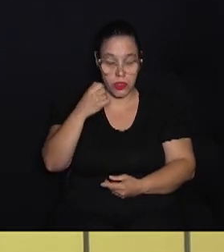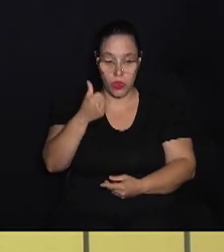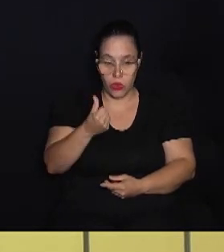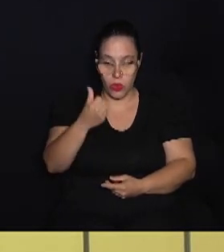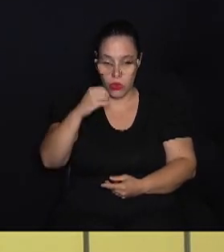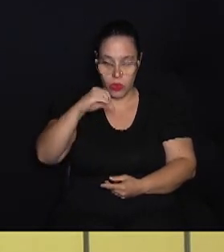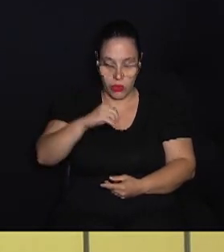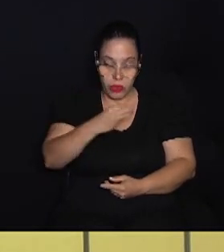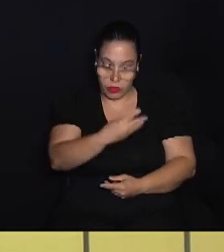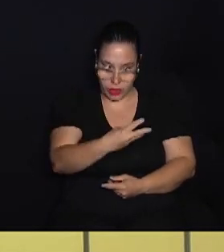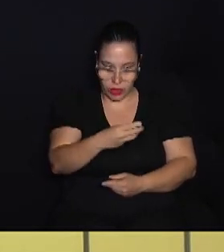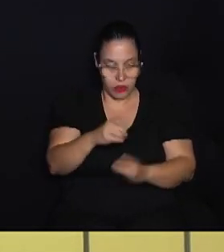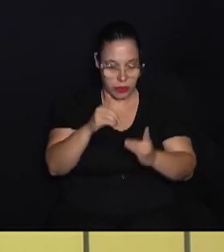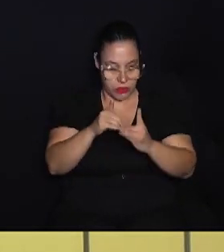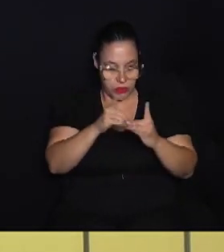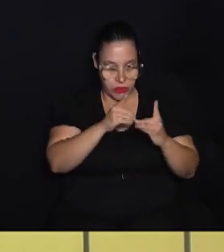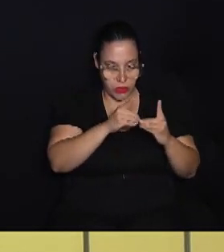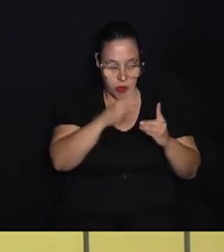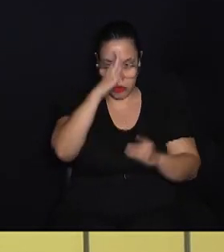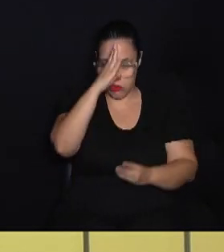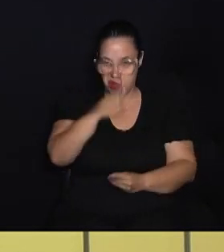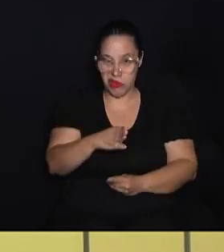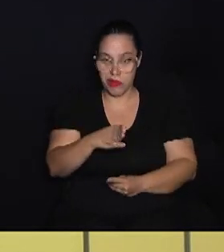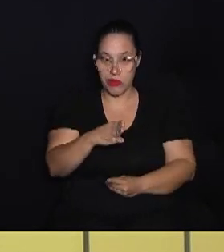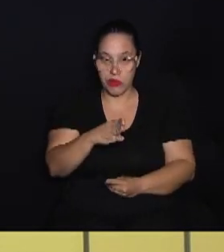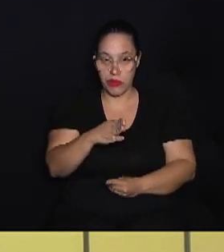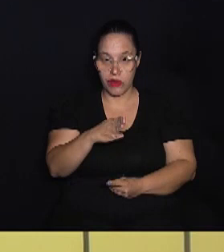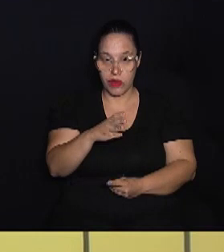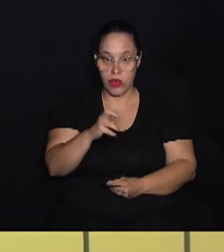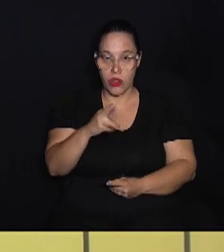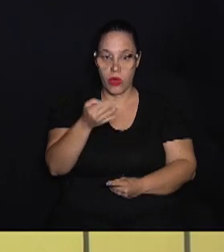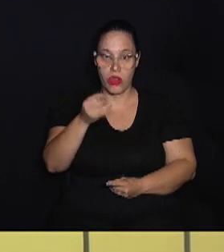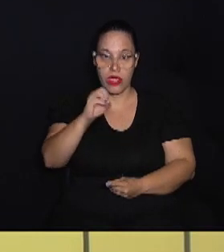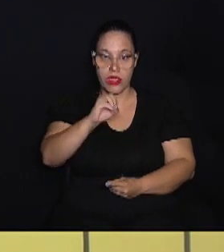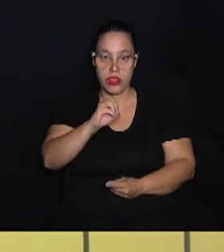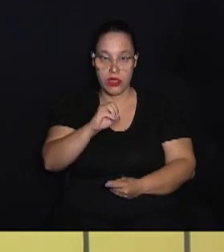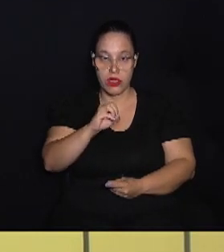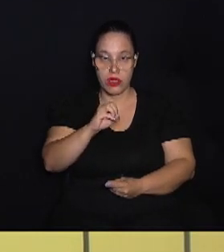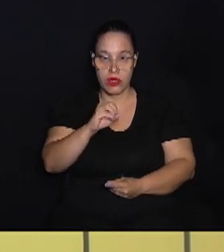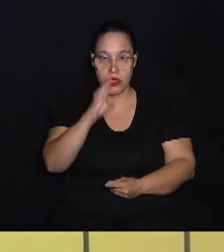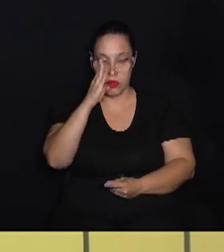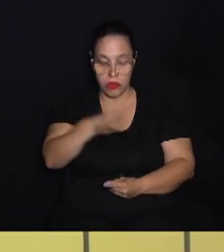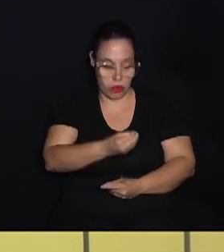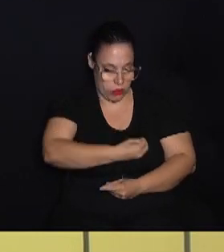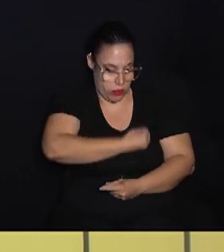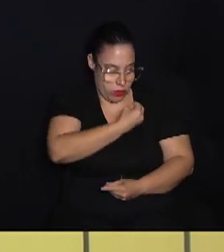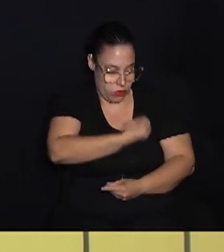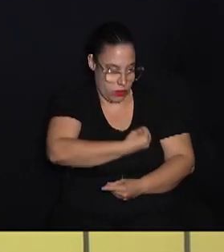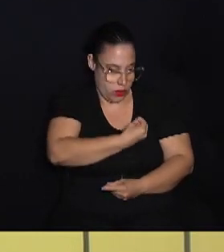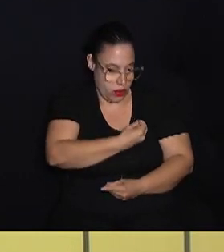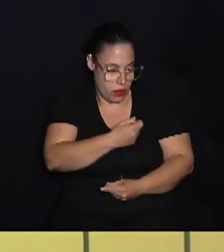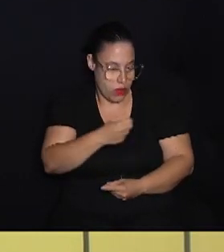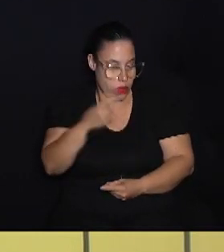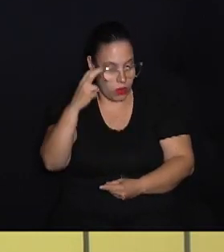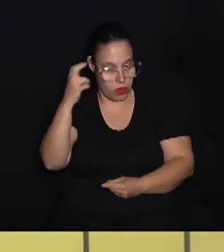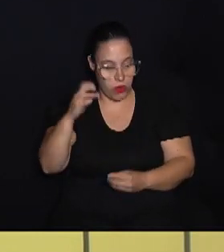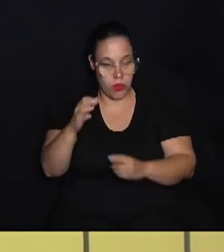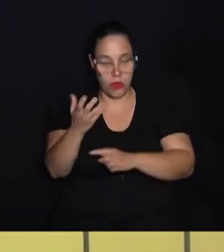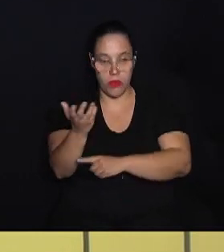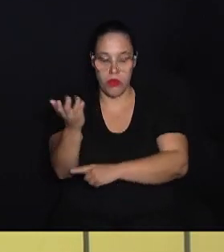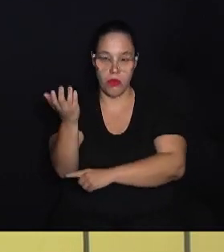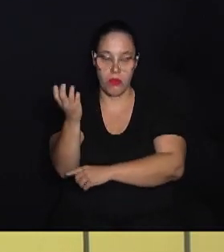193. Então, ali há uma priorização no atendimento das ocorrências, né? Primeiro, se ela envolve a vida, se ela envolve o patrimônio e o meio